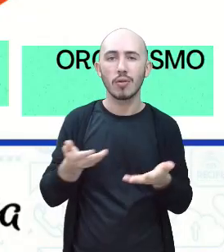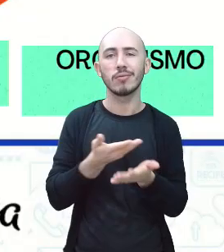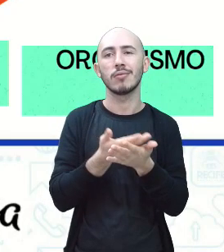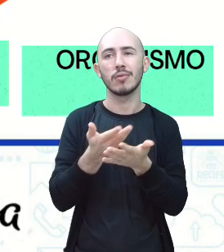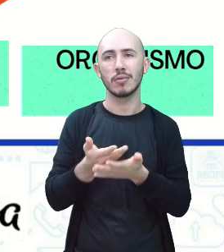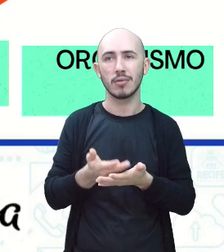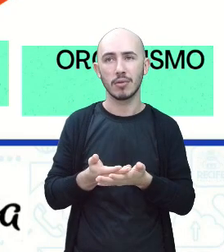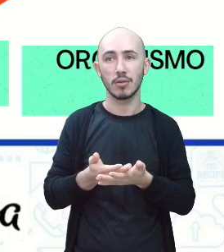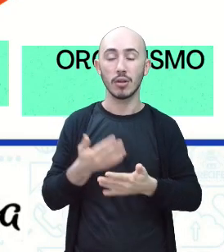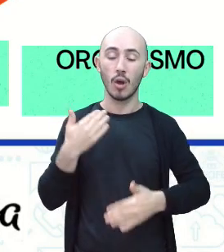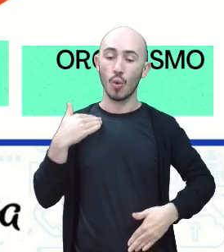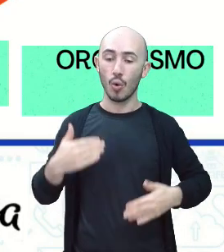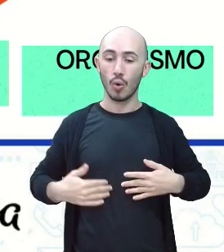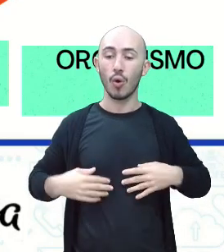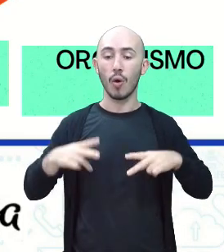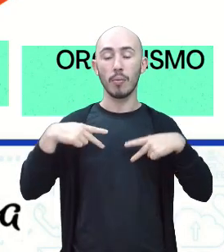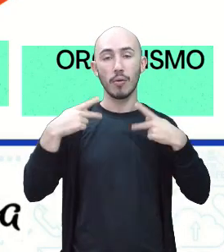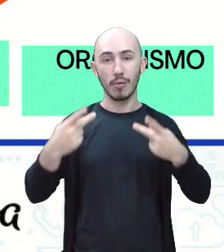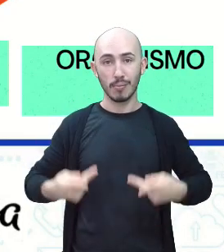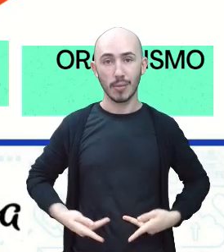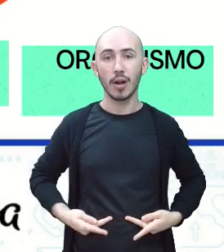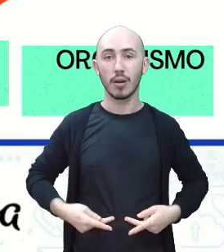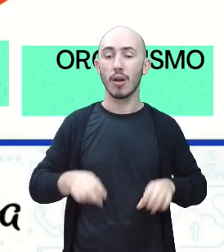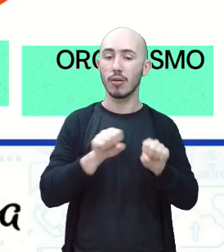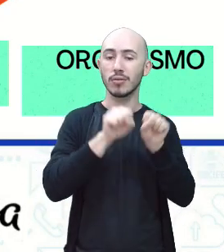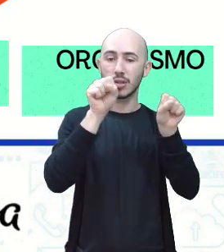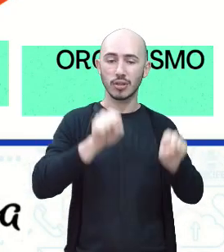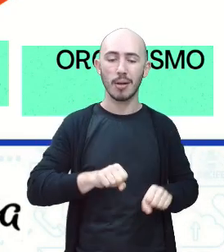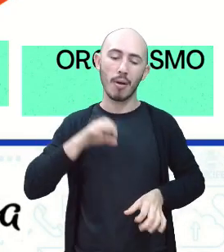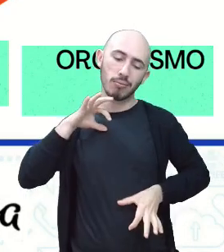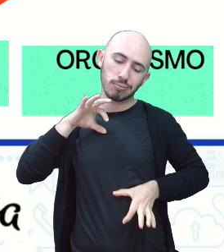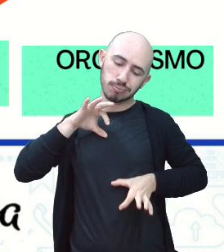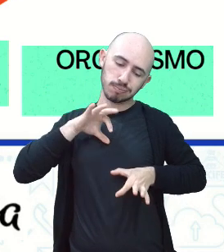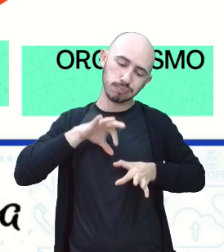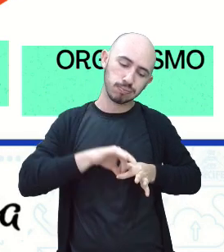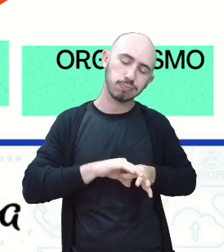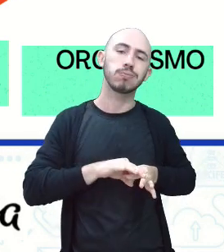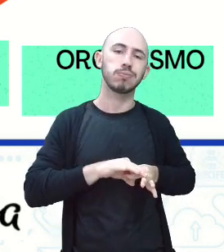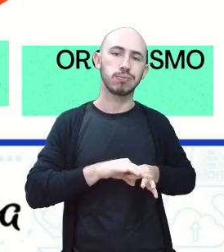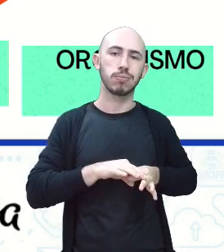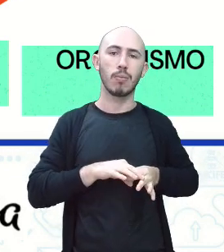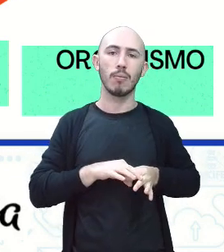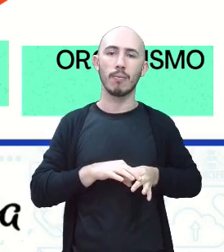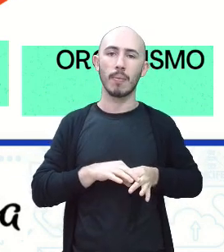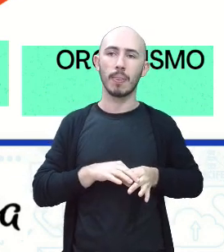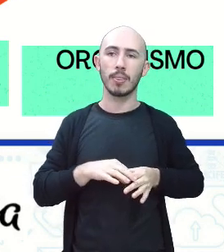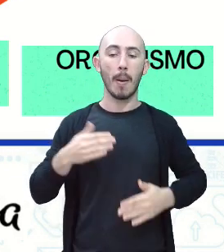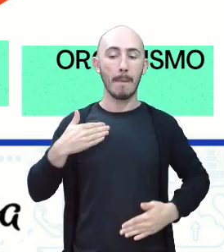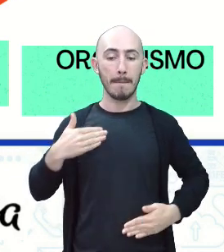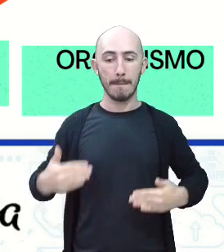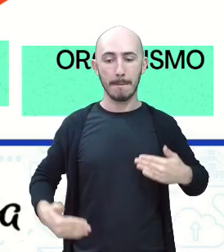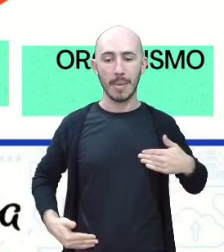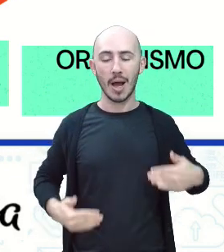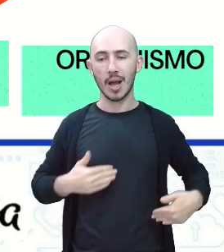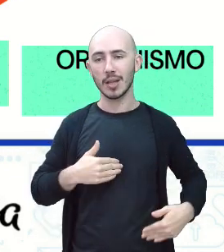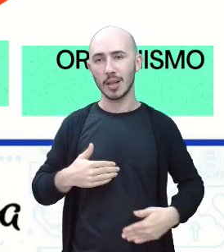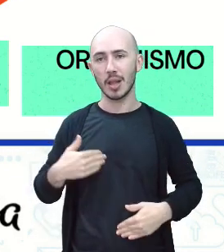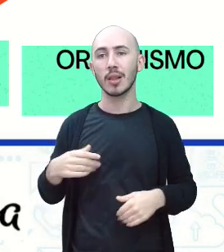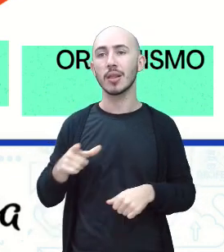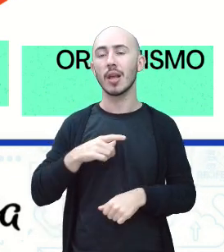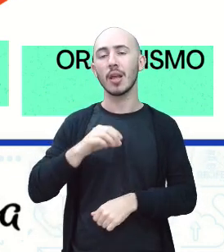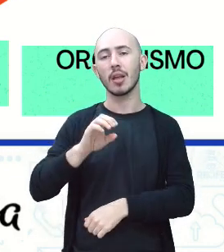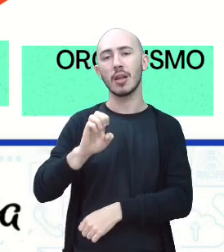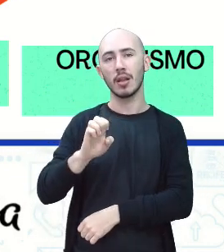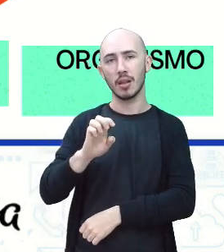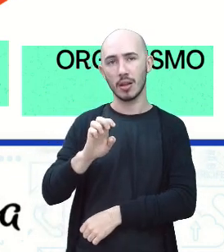corpo humano, como um sistema integrado, cada parte do corpo é formada por inúmeras células.